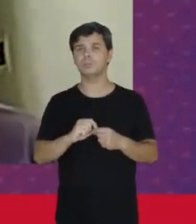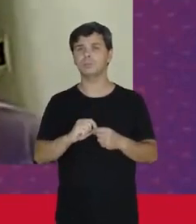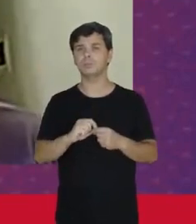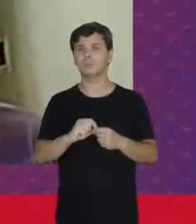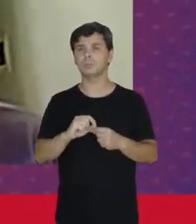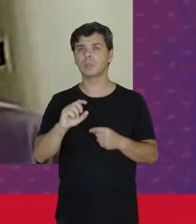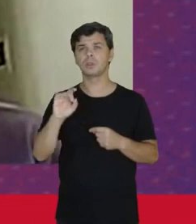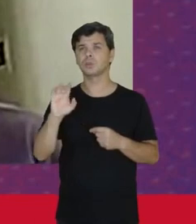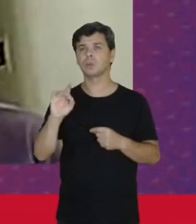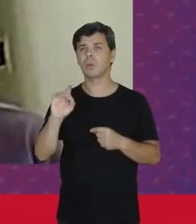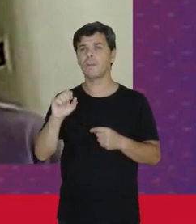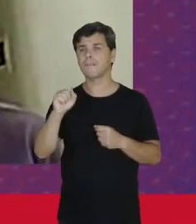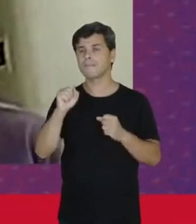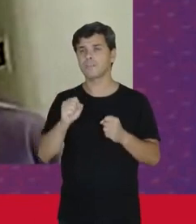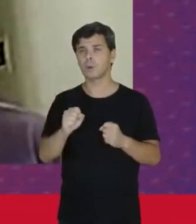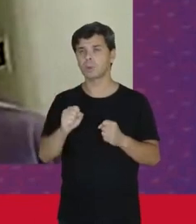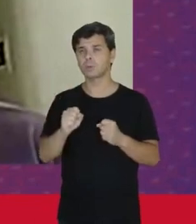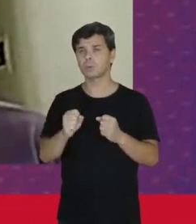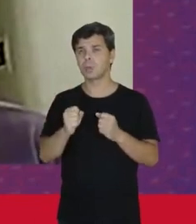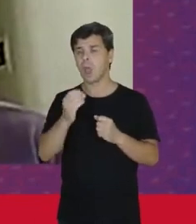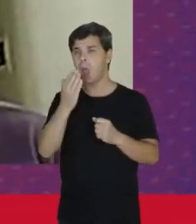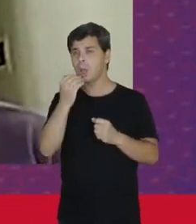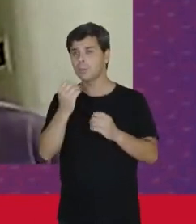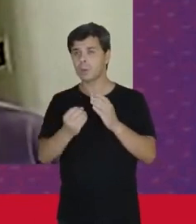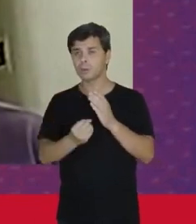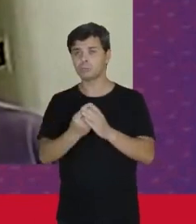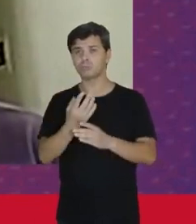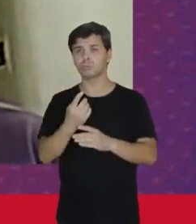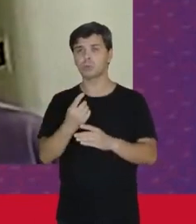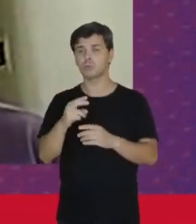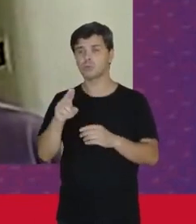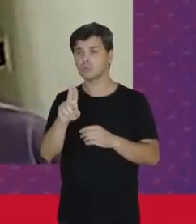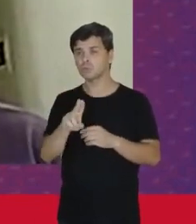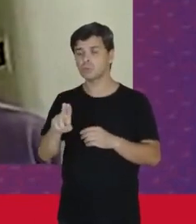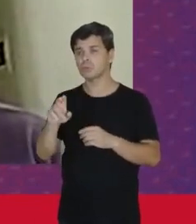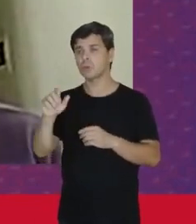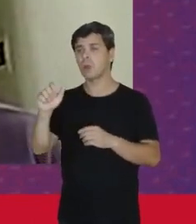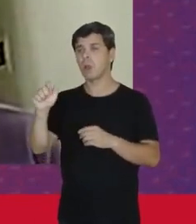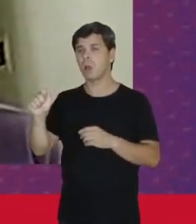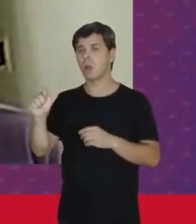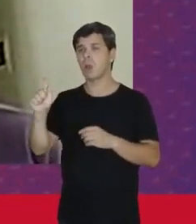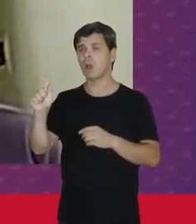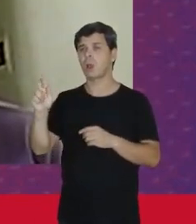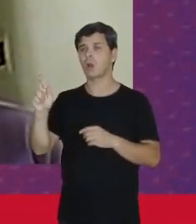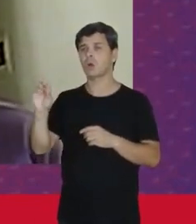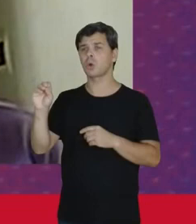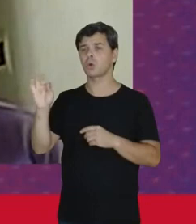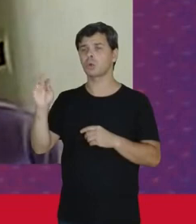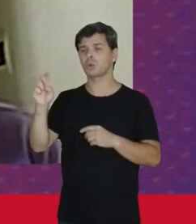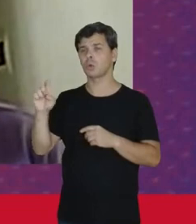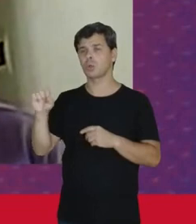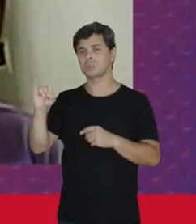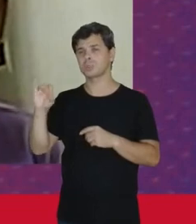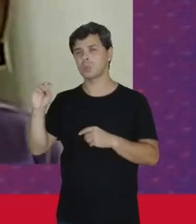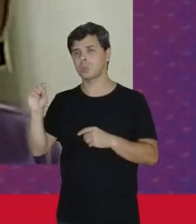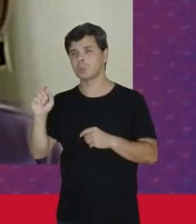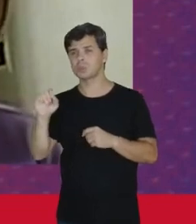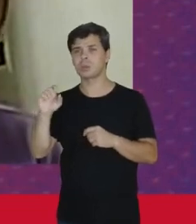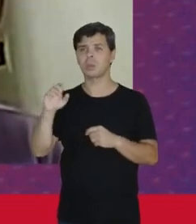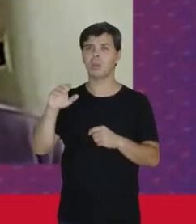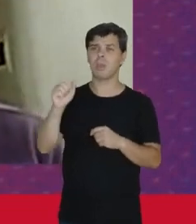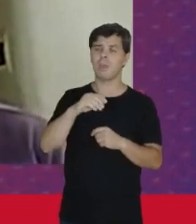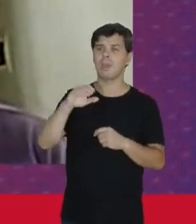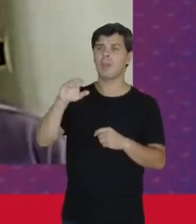percepção de que só é possível produzir alimentos utilizando agrotóxicos, né? Utilizando